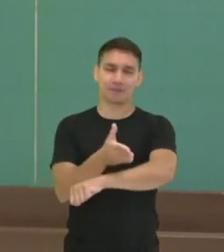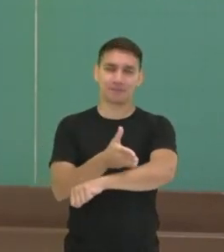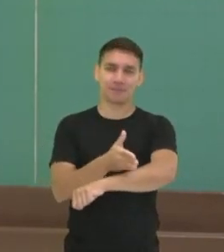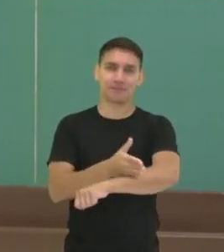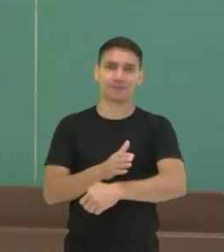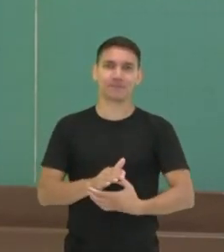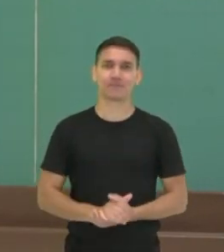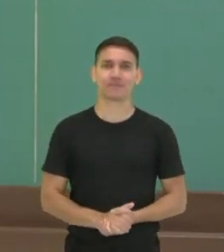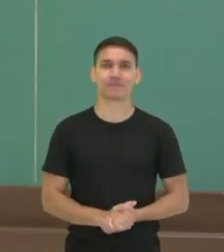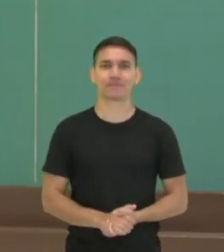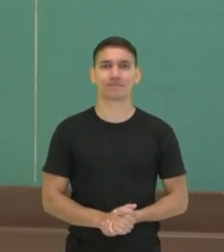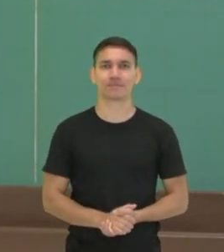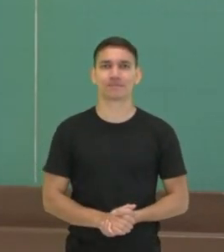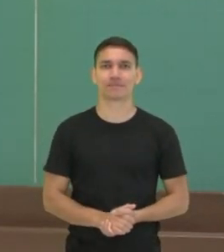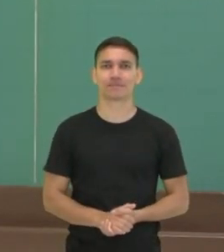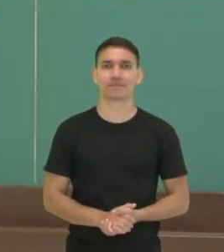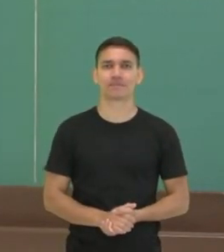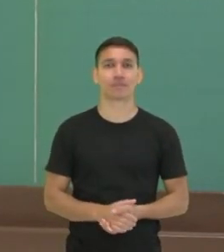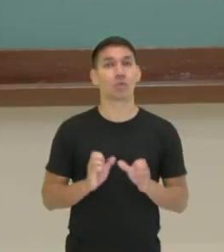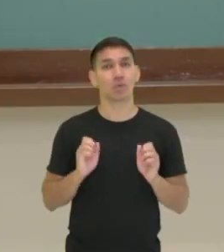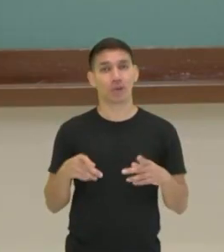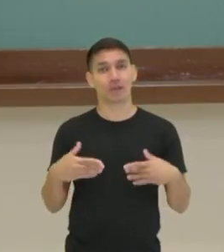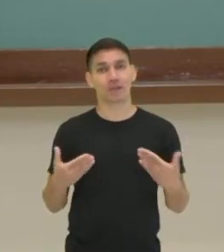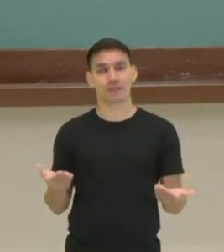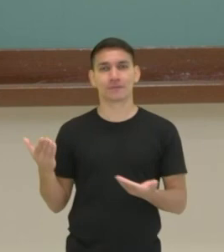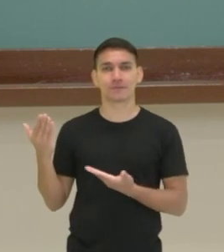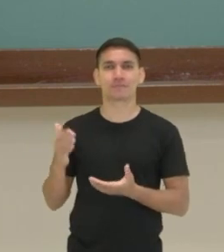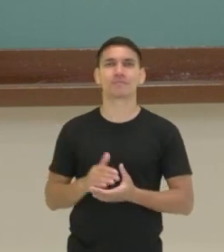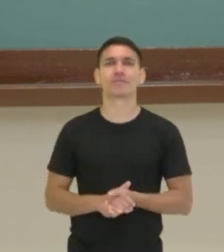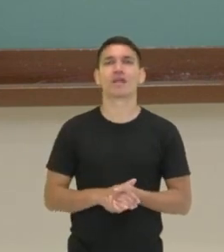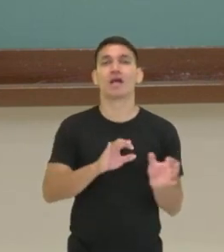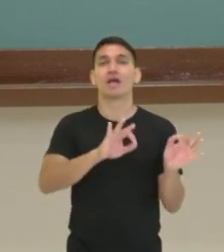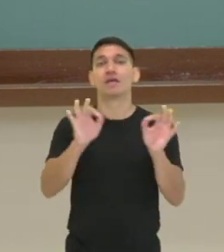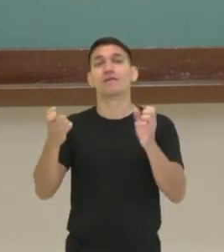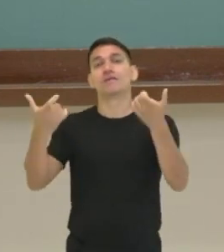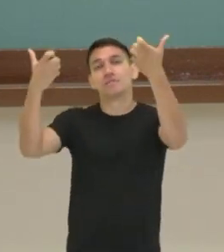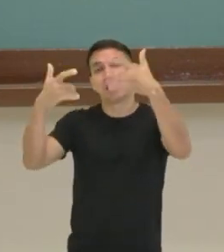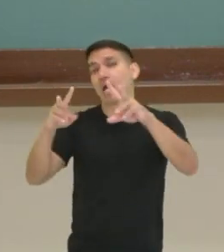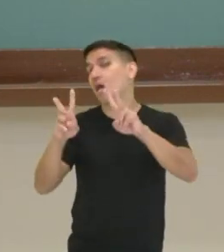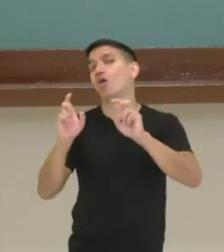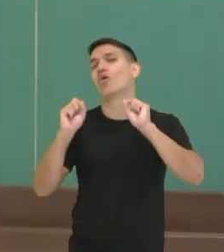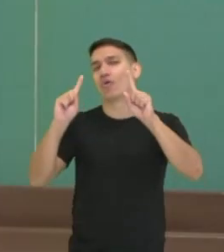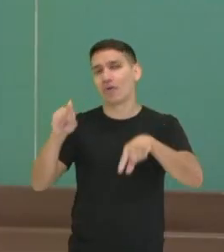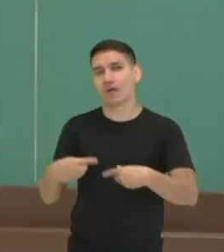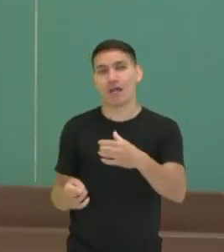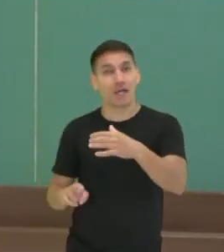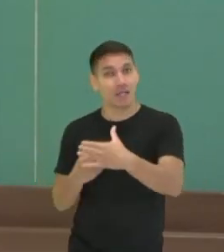Média. Ok, pessoal? Nesse vídeo nós falamos sobre